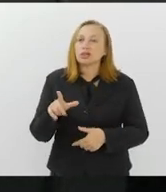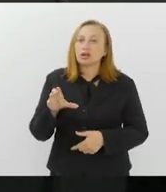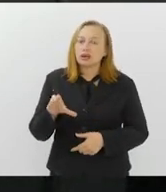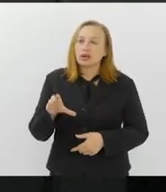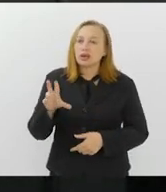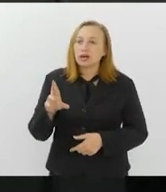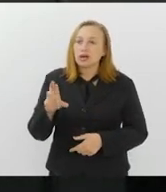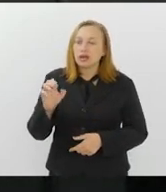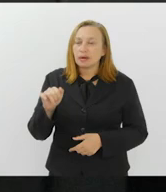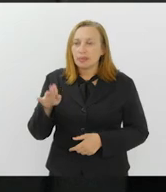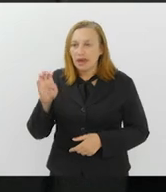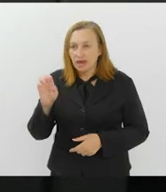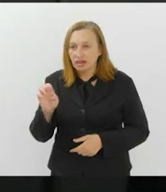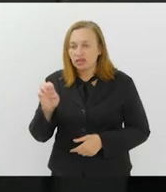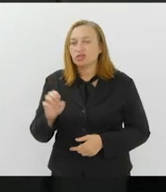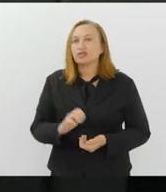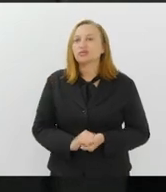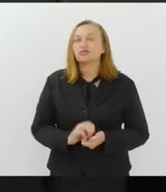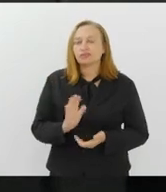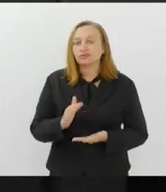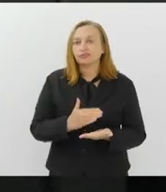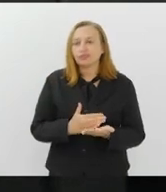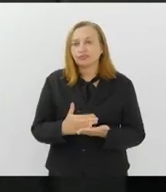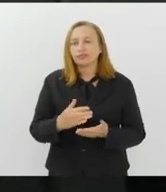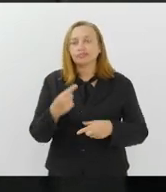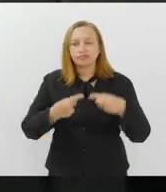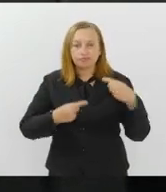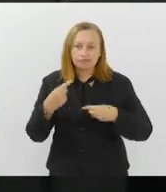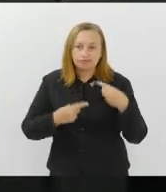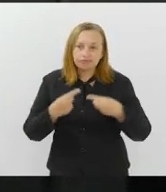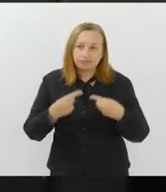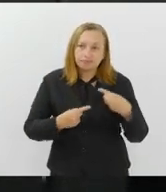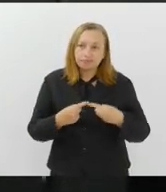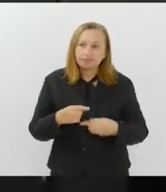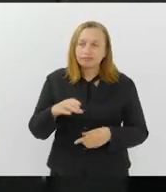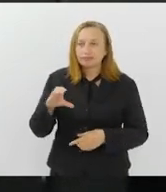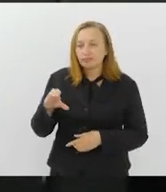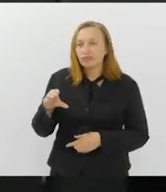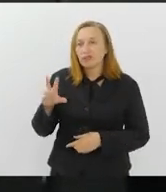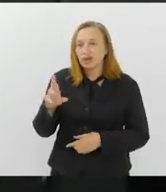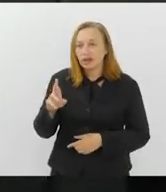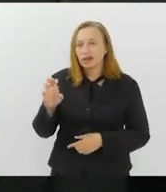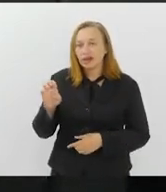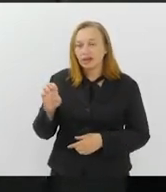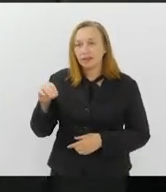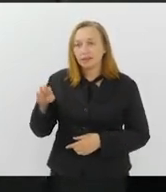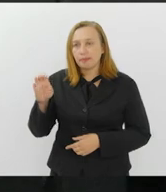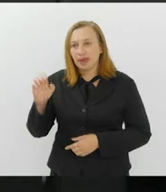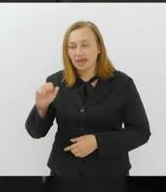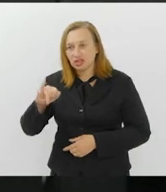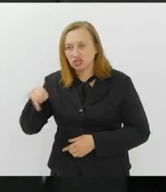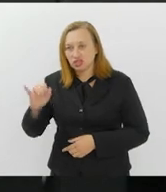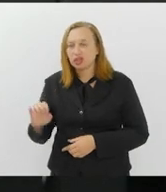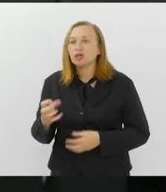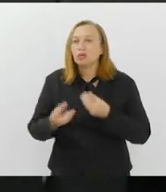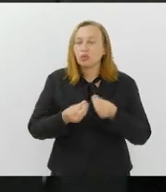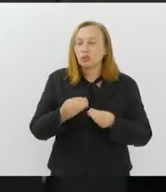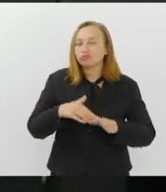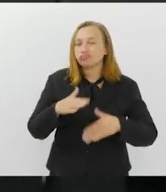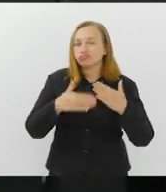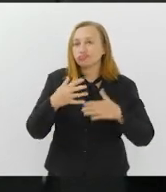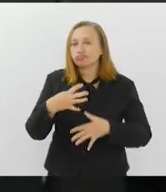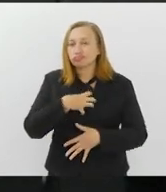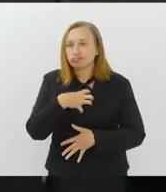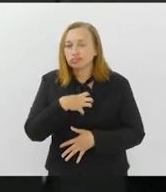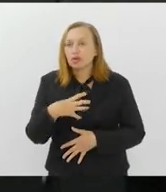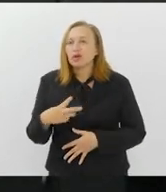Então, poderíamos, sim, a gente já começou o debate e o diálogo com o CREMEG, de que forma a gente podia evoluir nesse sentido, inclusive